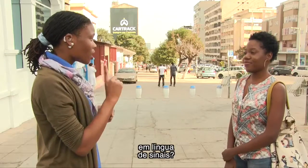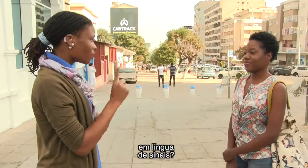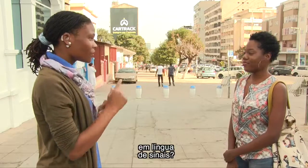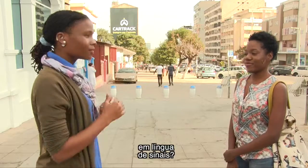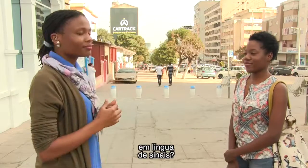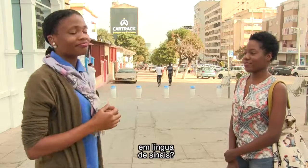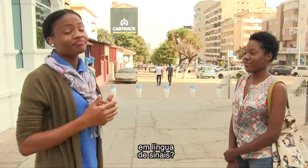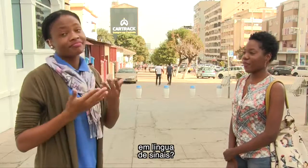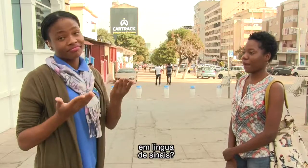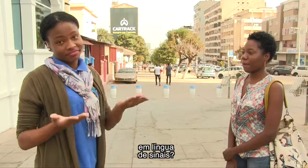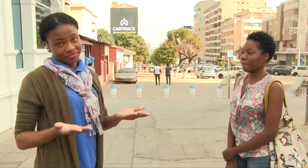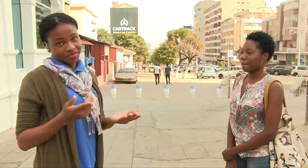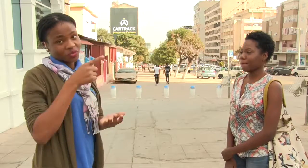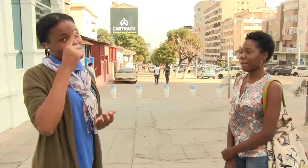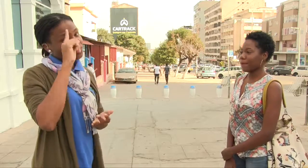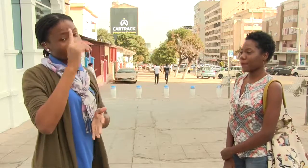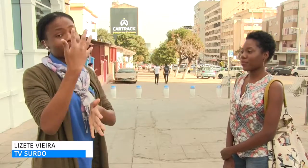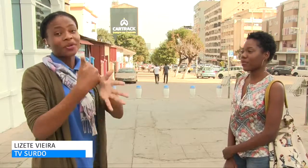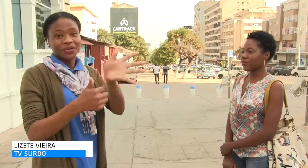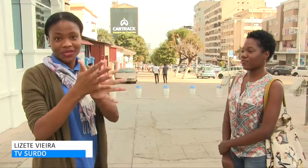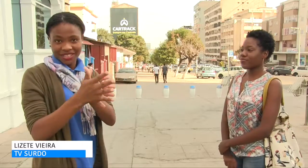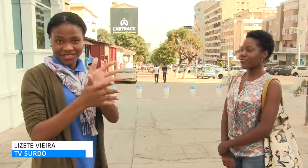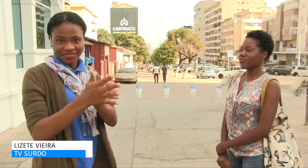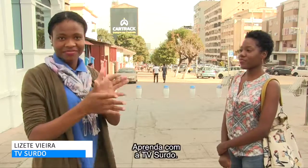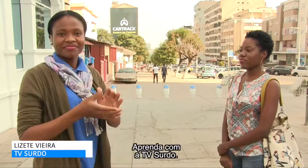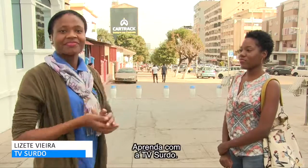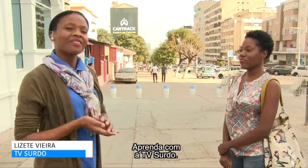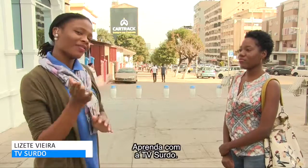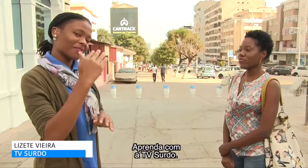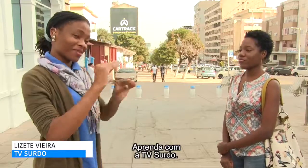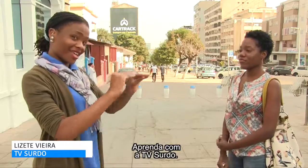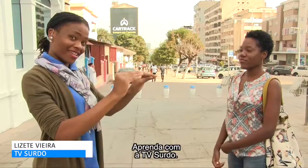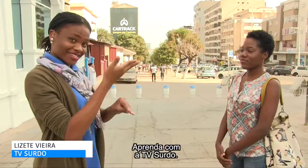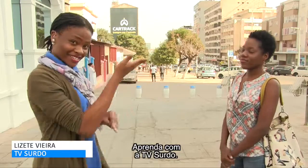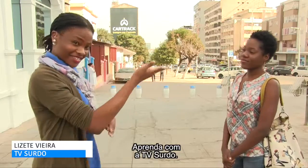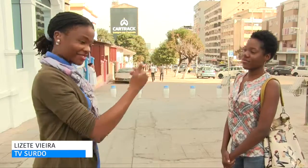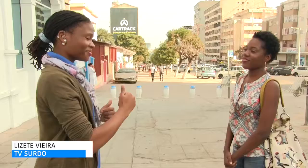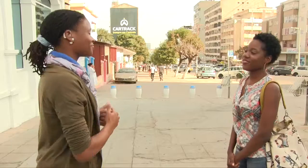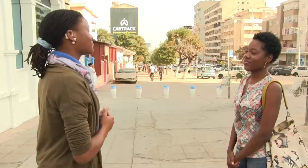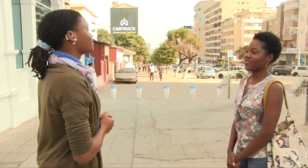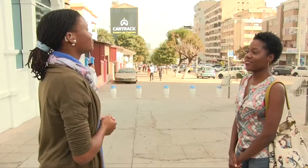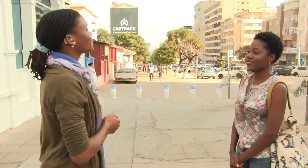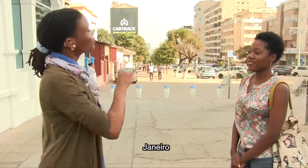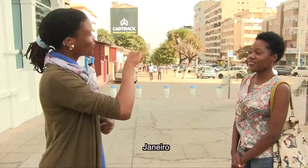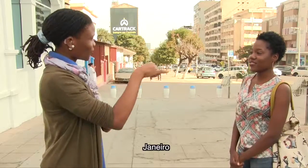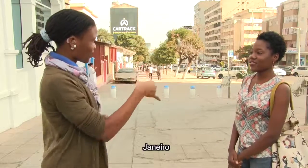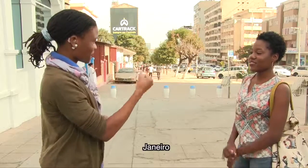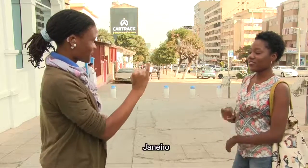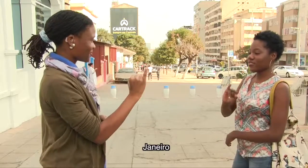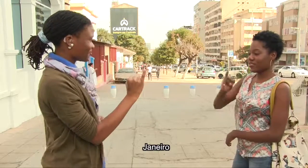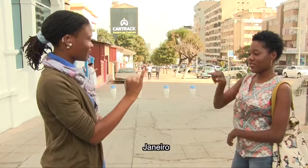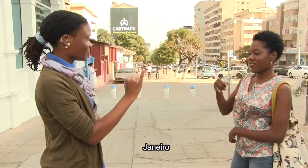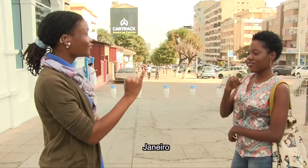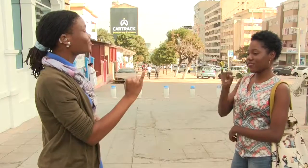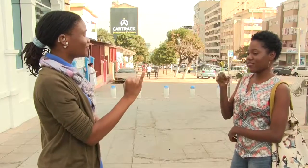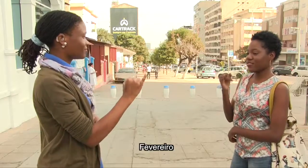como dizer os meses em língua de sinais? Aprenda com a TV Sur Janeiro